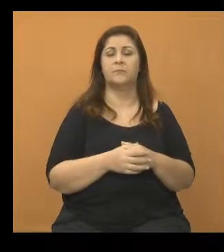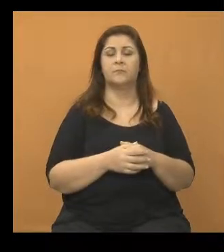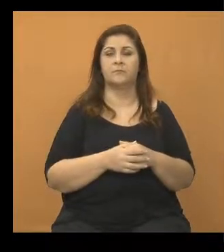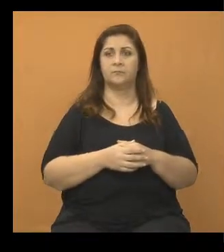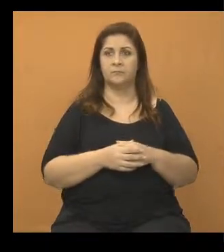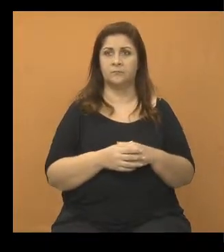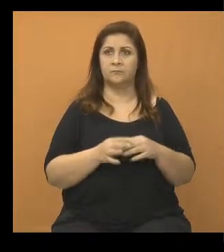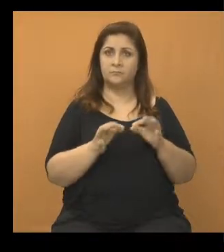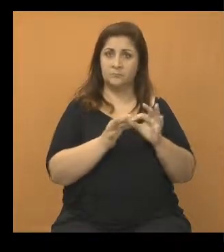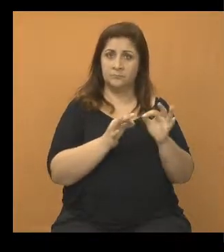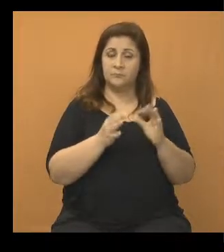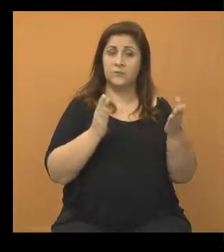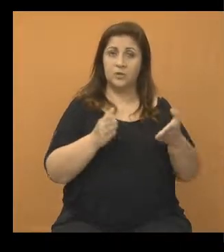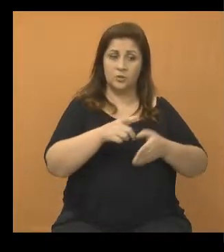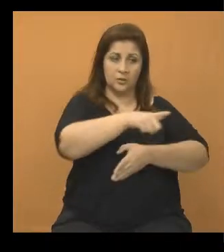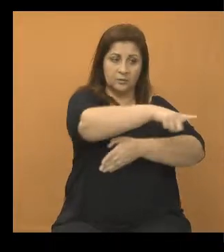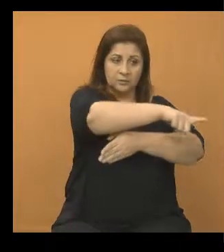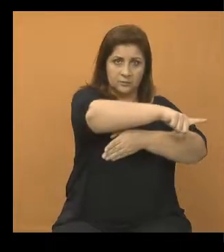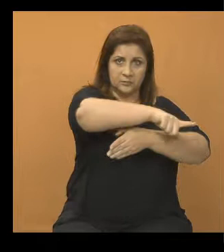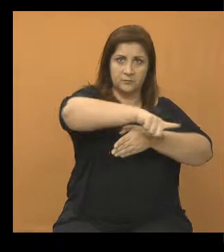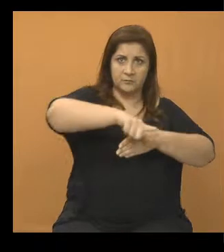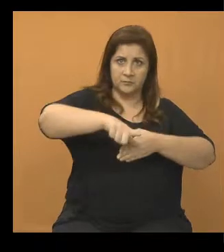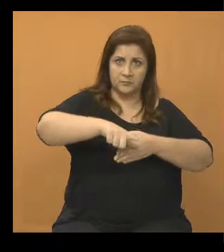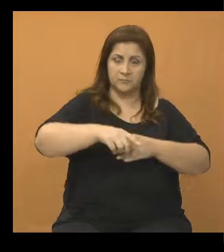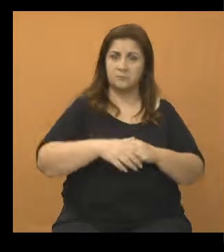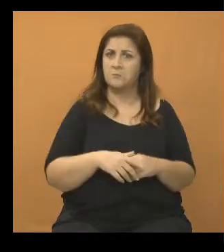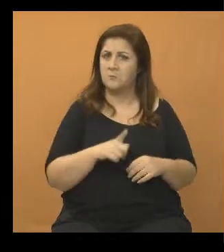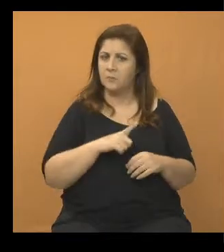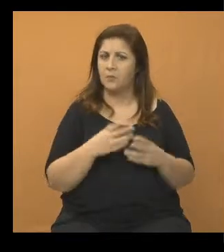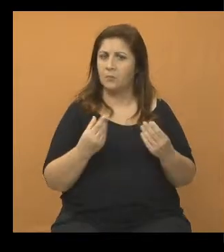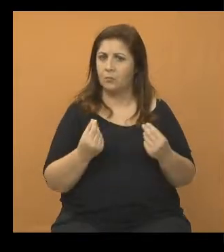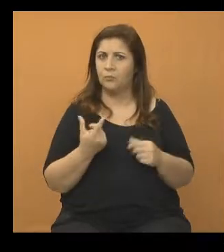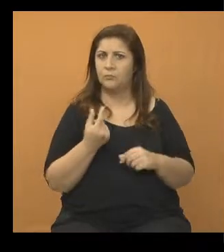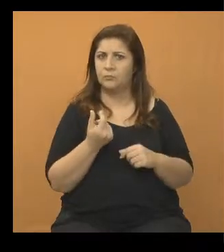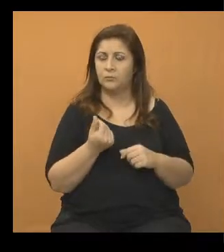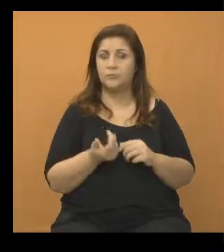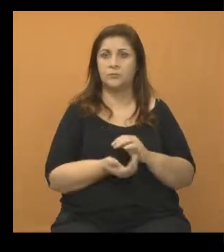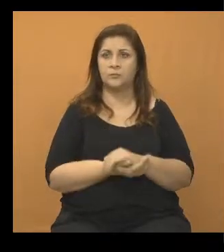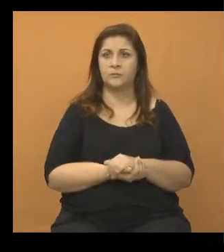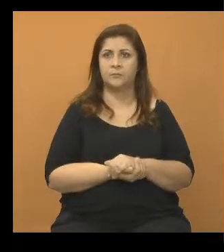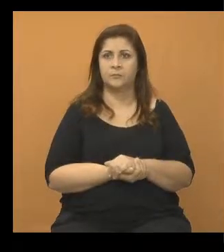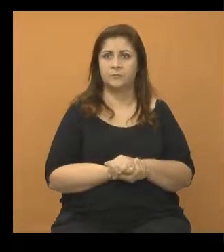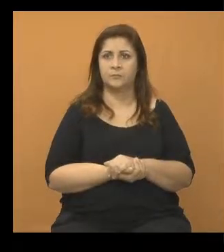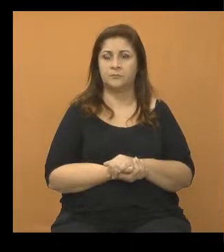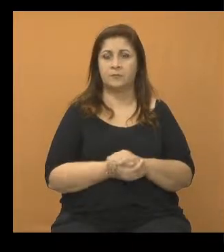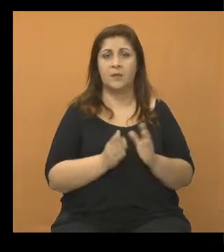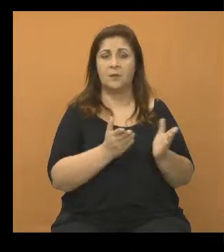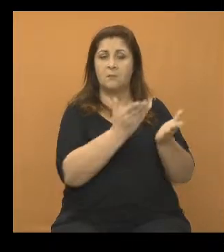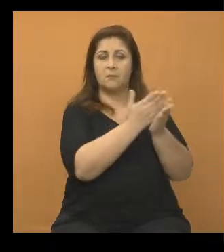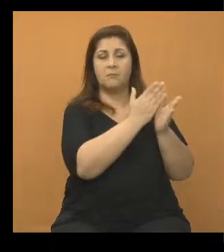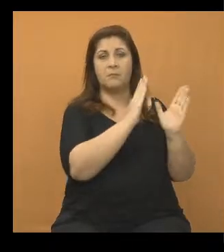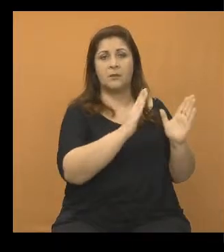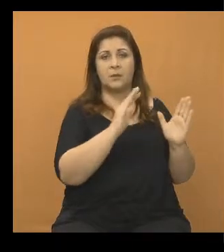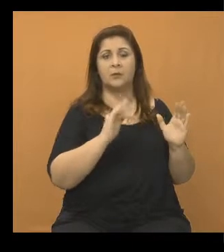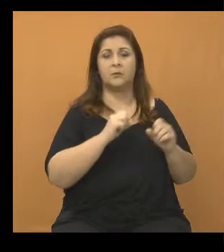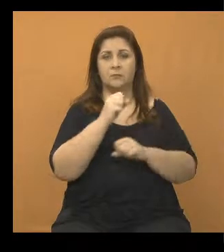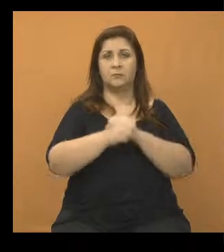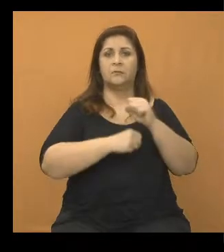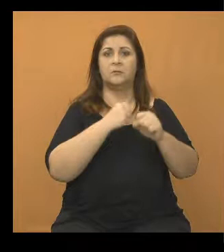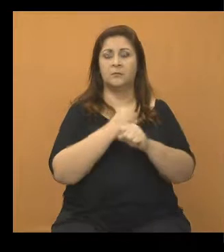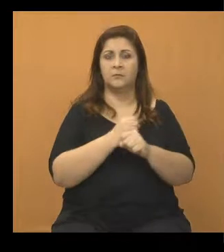está fazendo toda a questão do asfalto. Isso consome um volume considerável de dinheiro que não vai ser consumido no próximo ano,